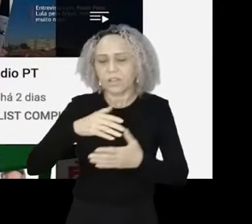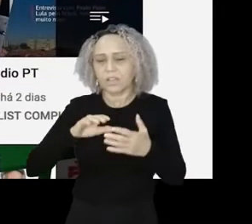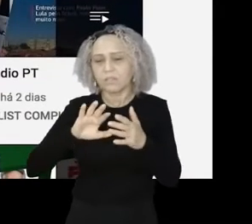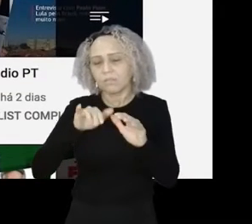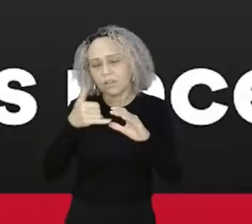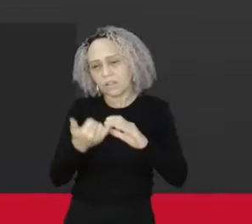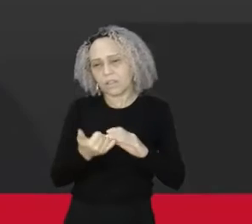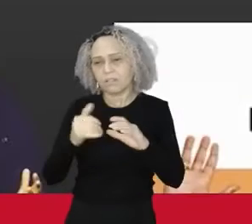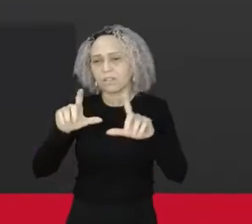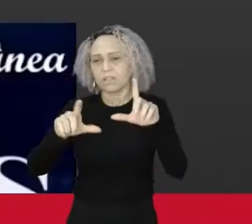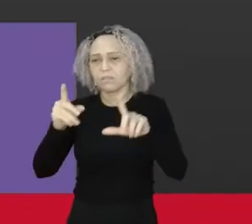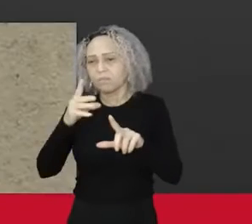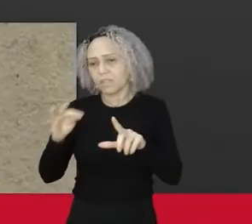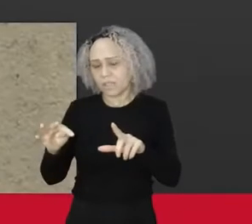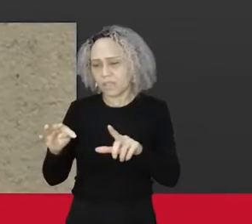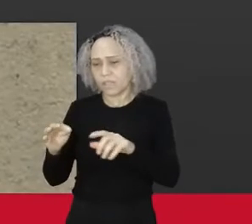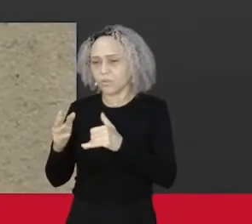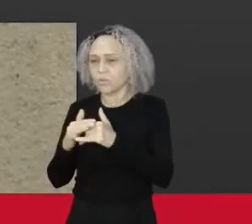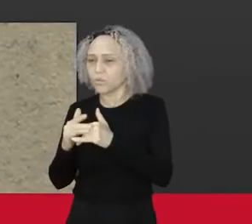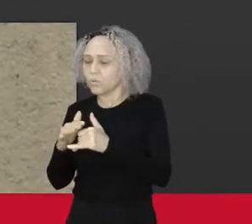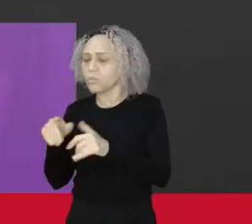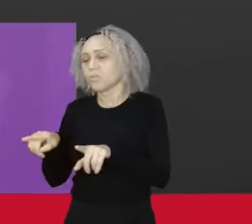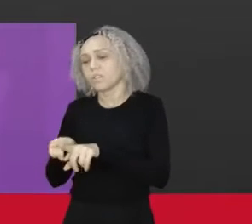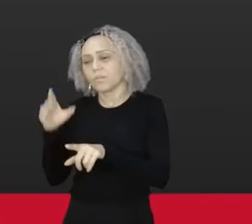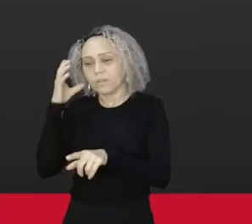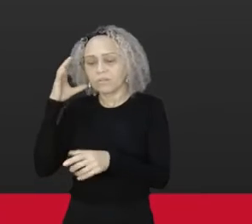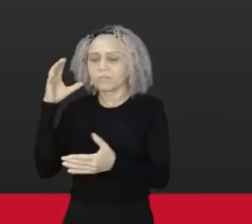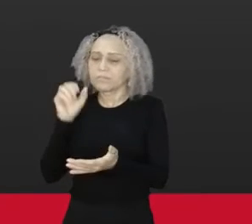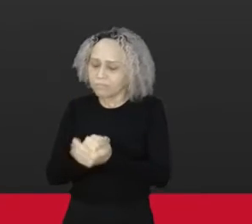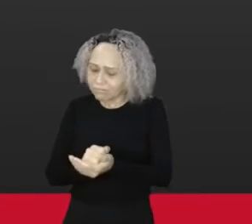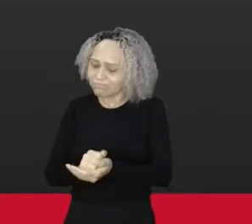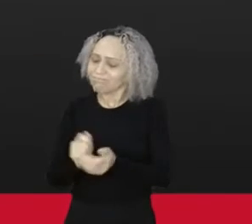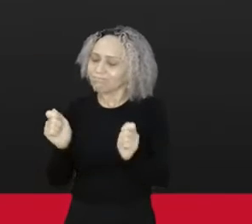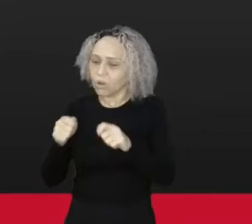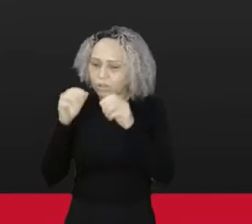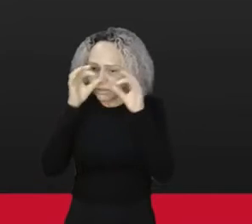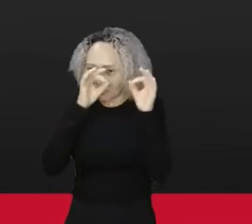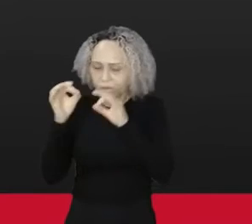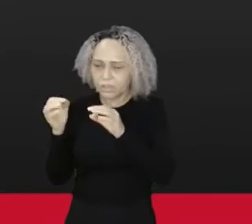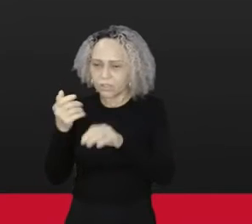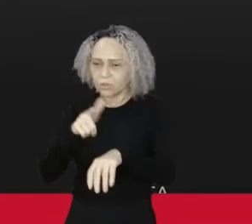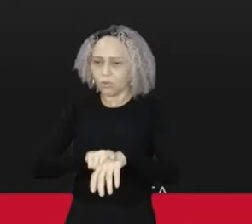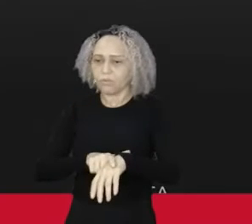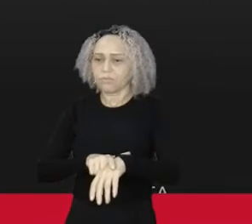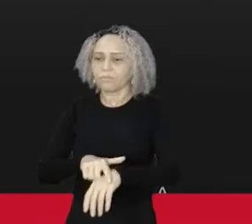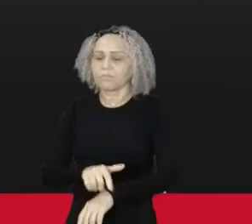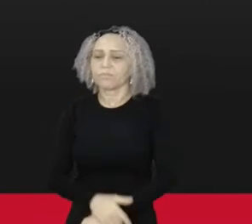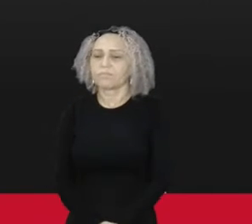TVPT no YouTube ou em formato de podcast no Spotify.